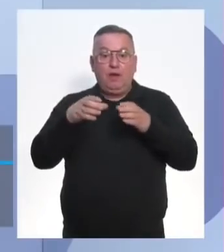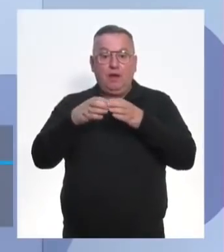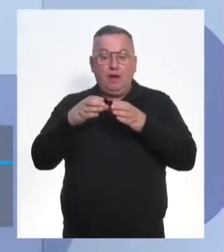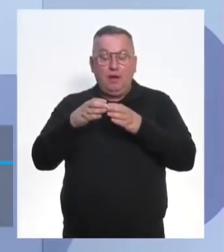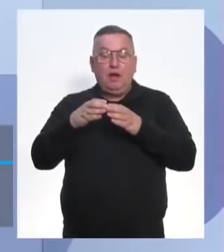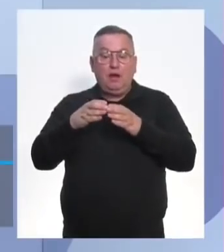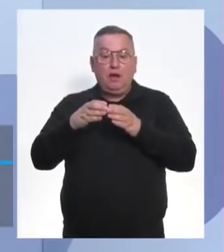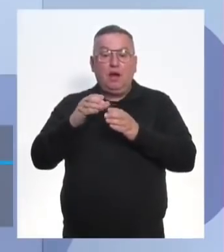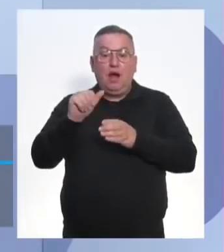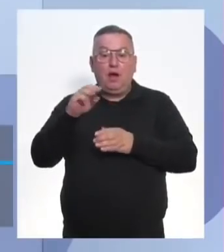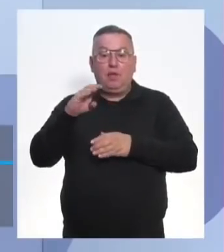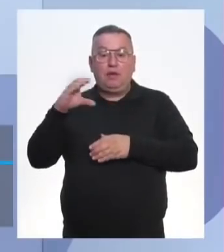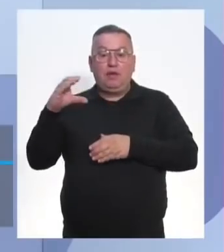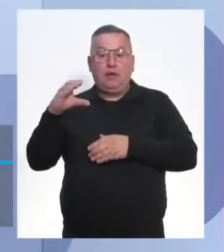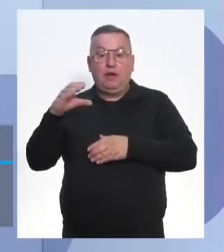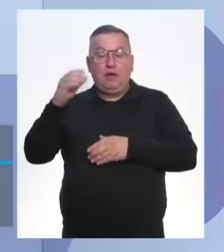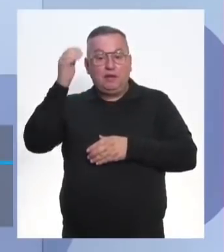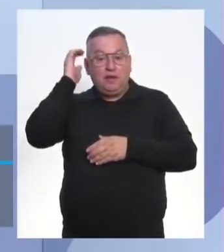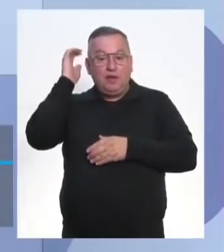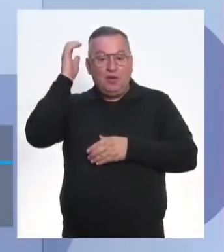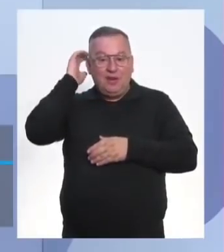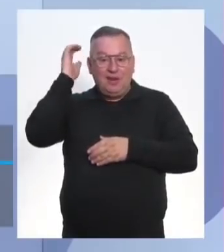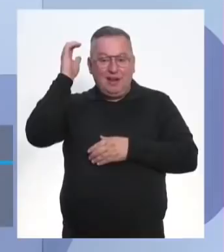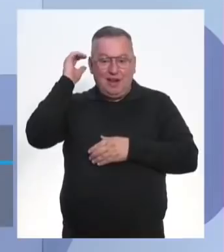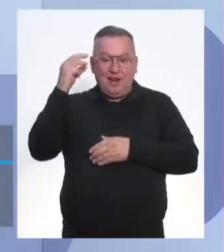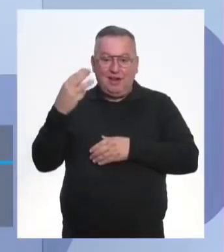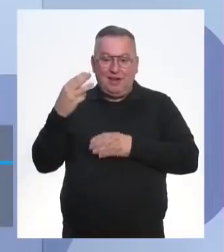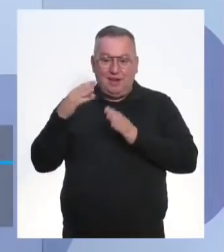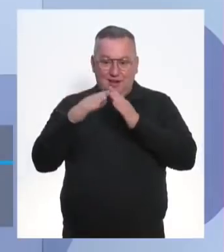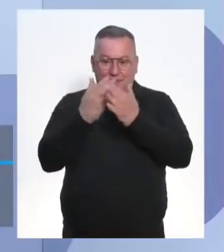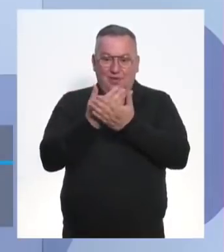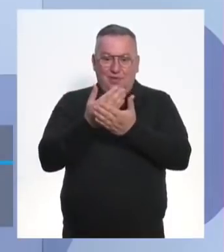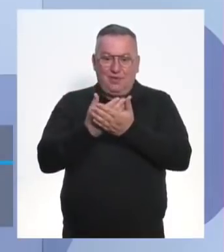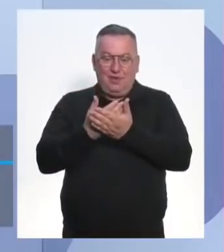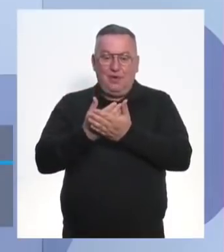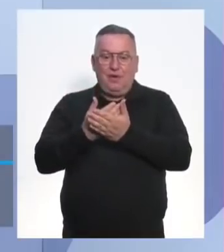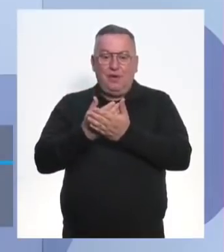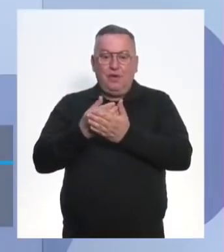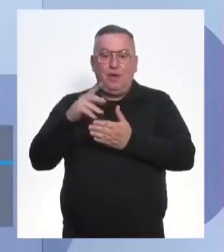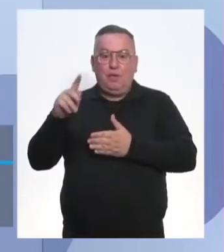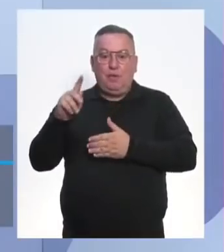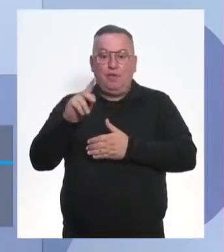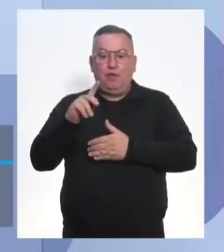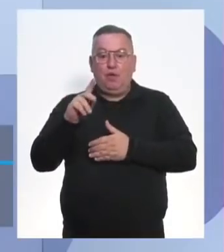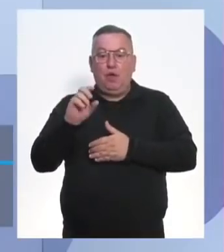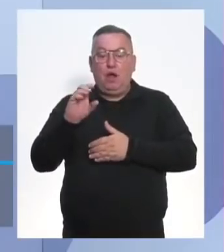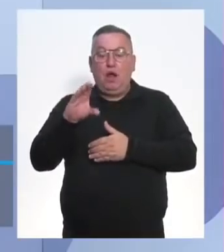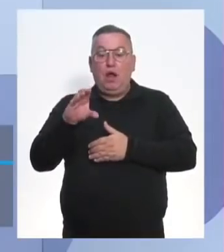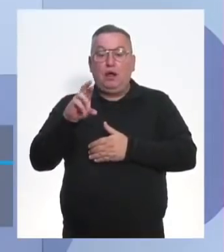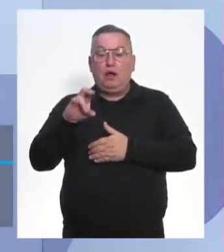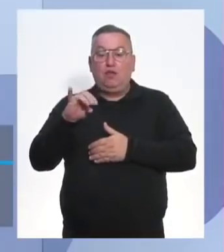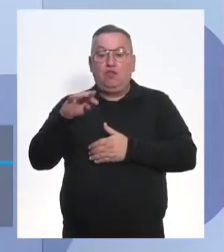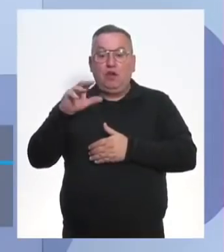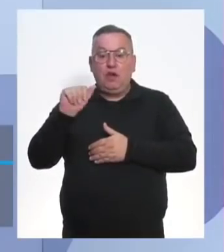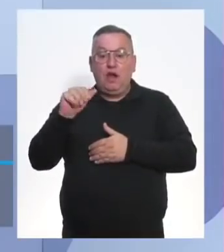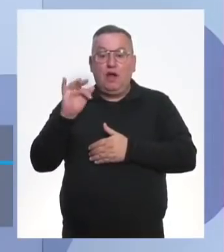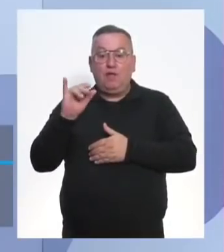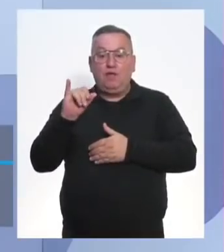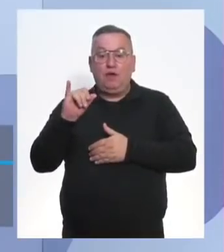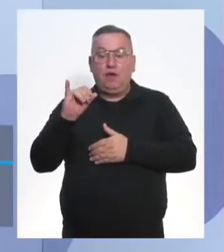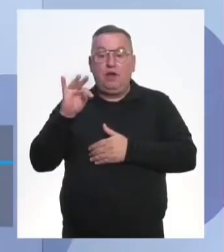viu? Lá de Santo André, 3 escolas. Escola Professora Cristina Fittipaldi, com a professora